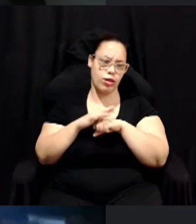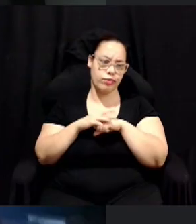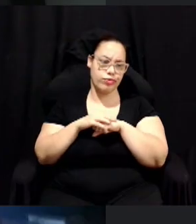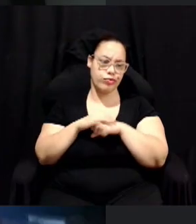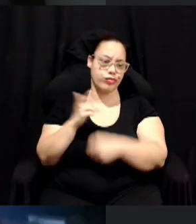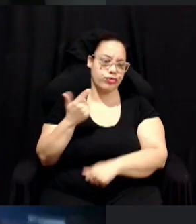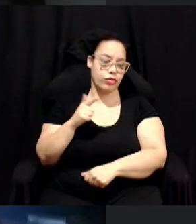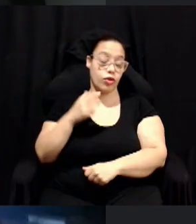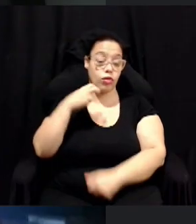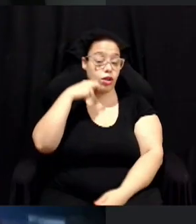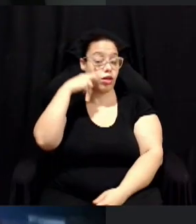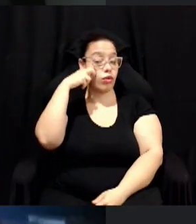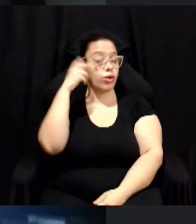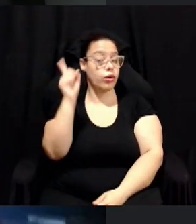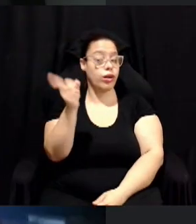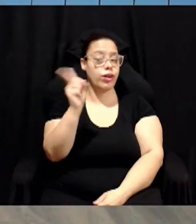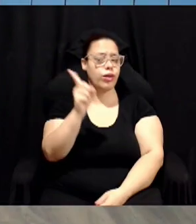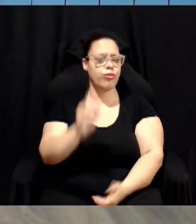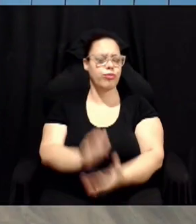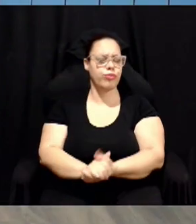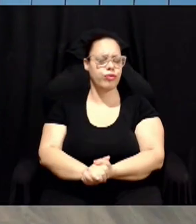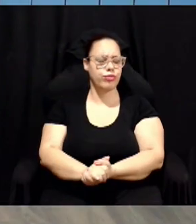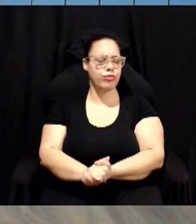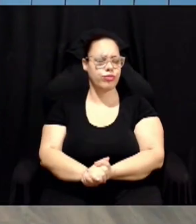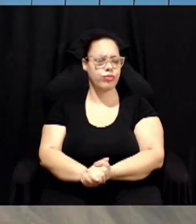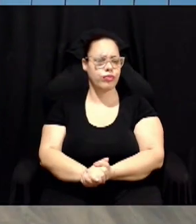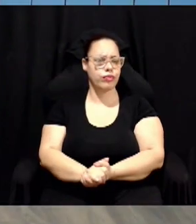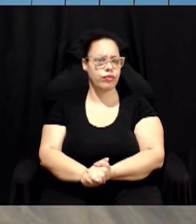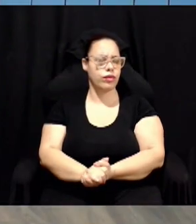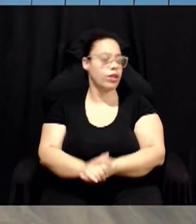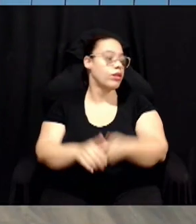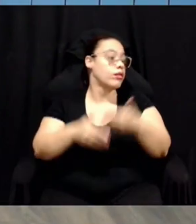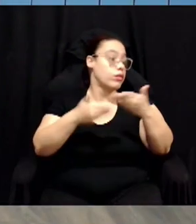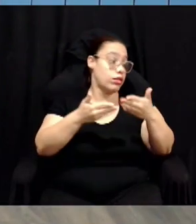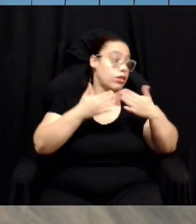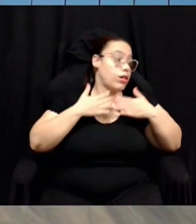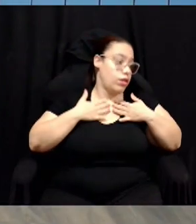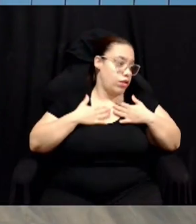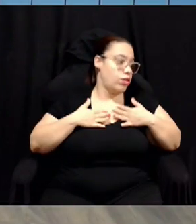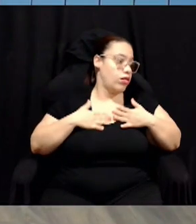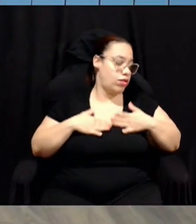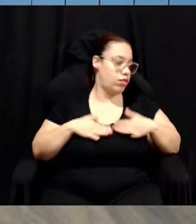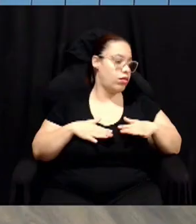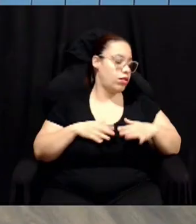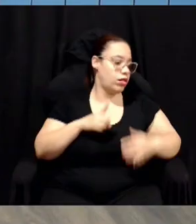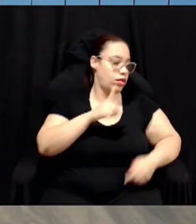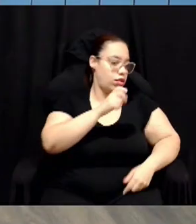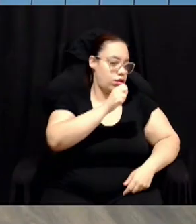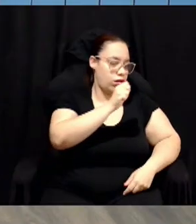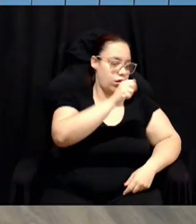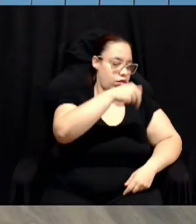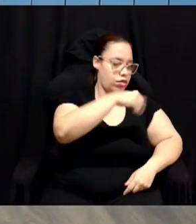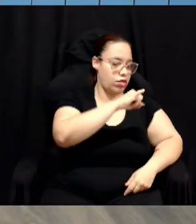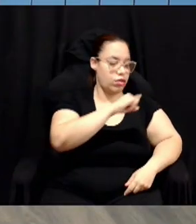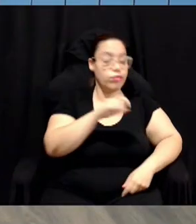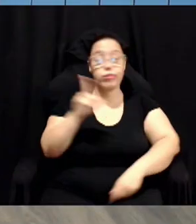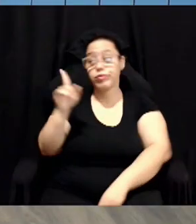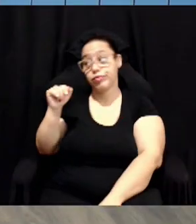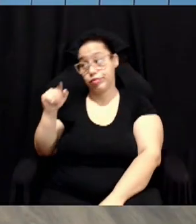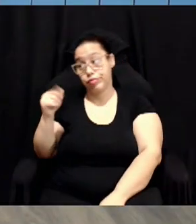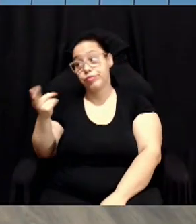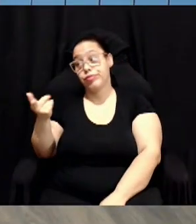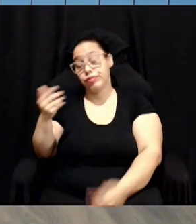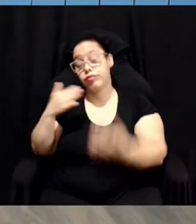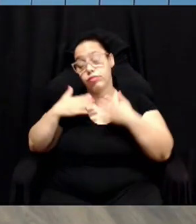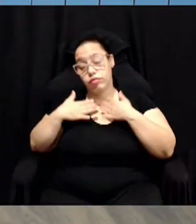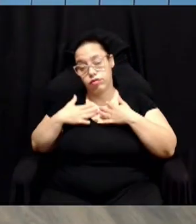vergonha. A gente tentar levar isso da forma mais leve possível, né, Dani? Exatamente, da forma mais leve